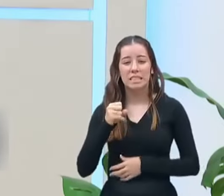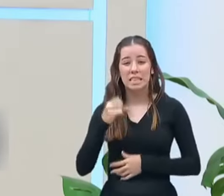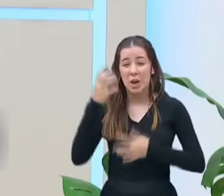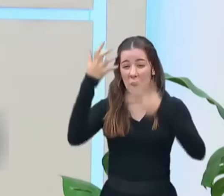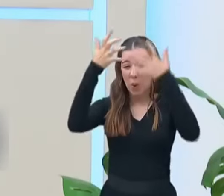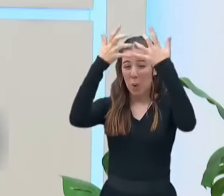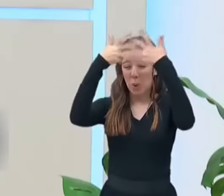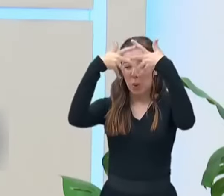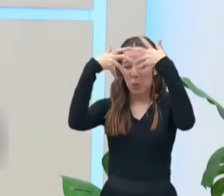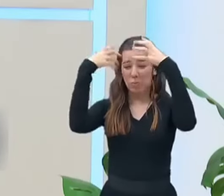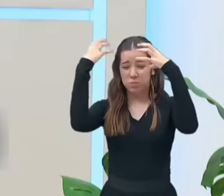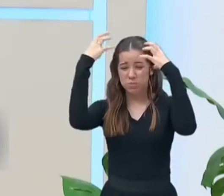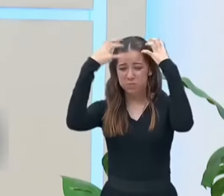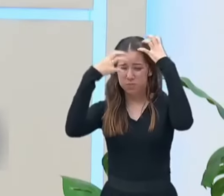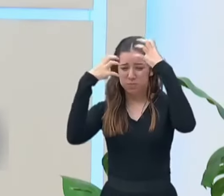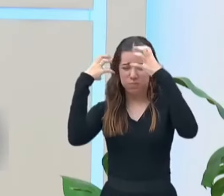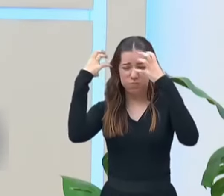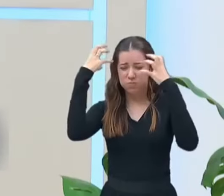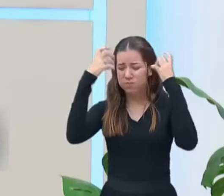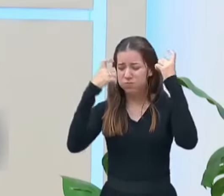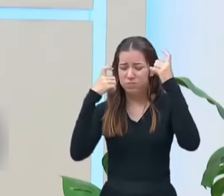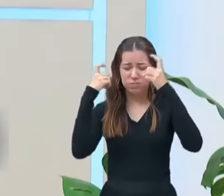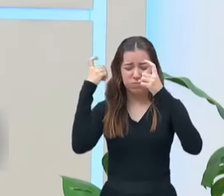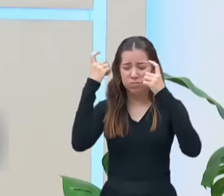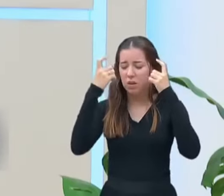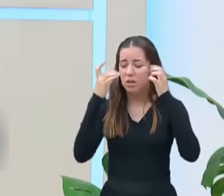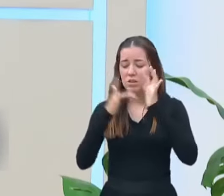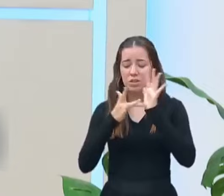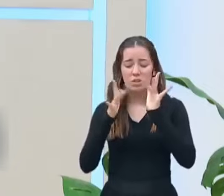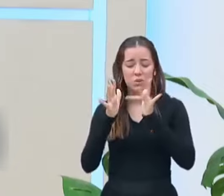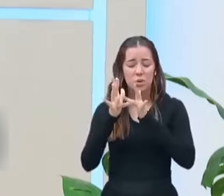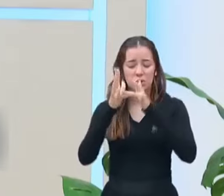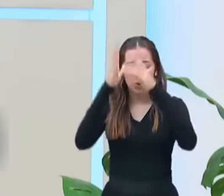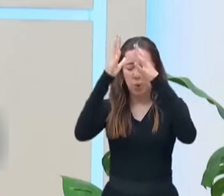mente seja quebrado em nome de Jesus.